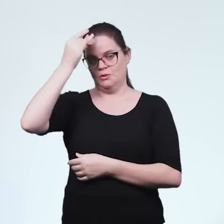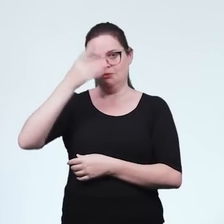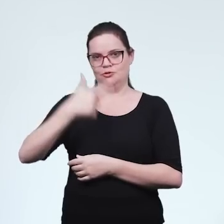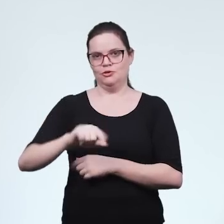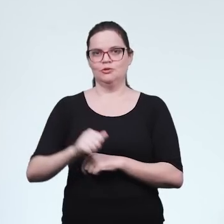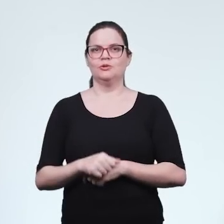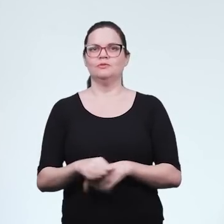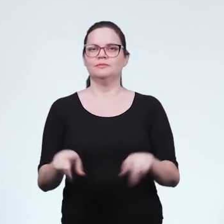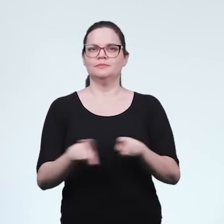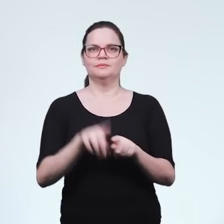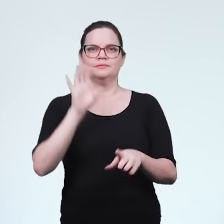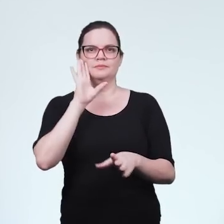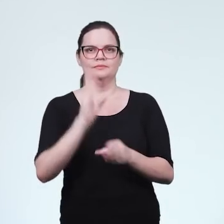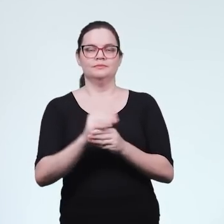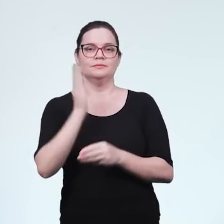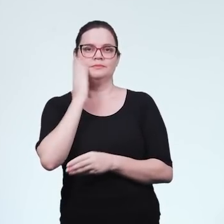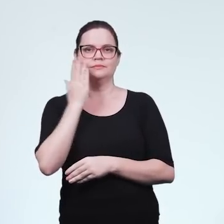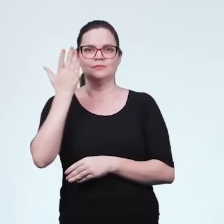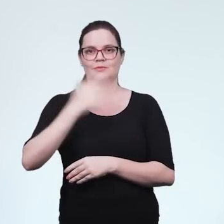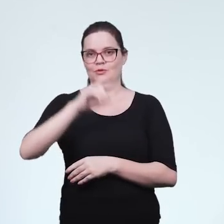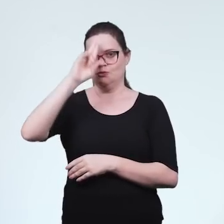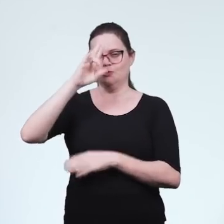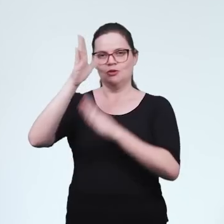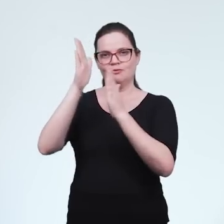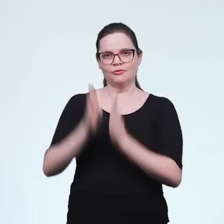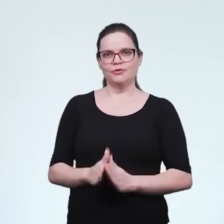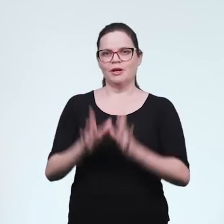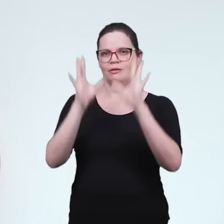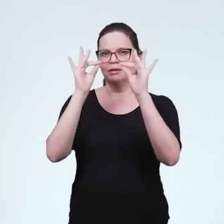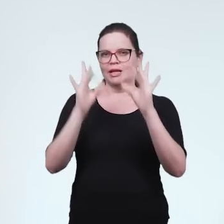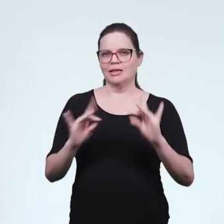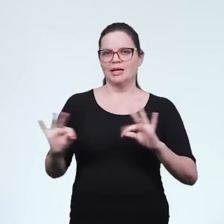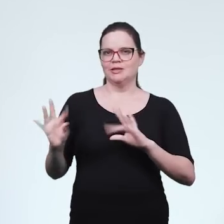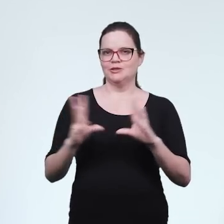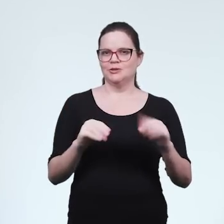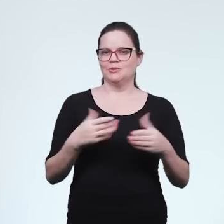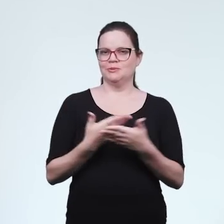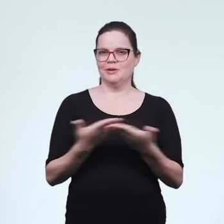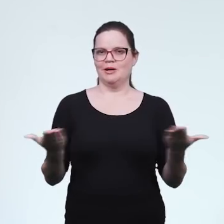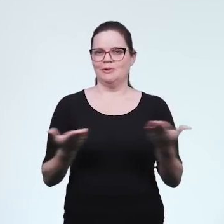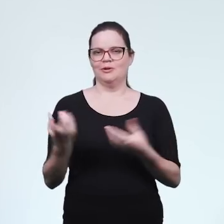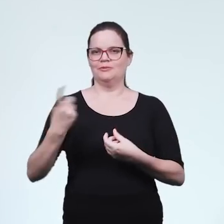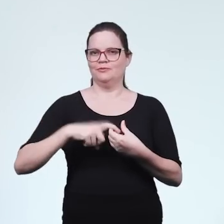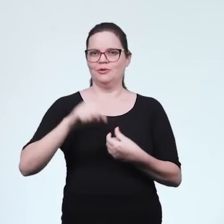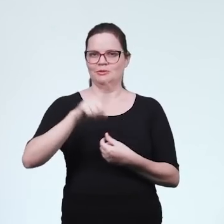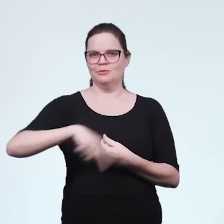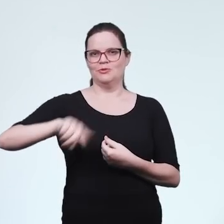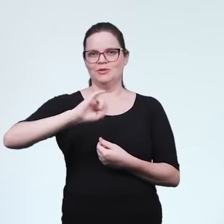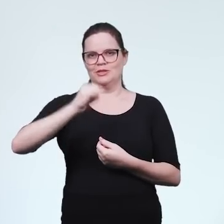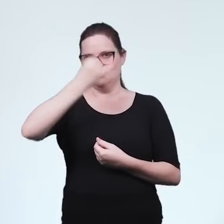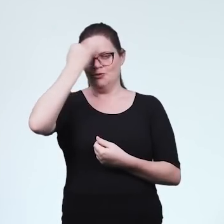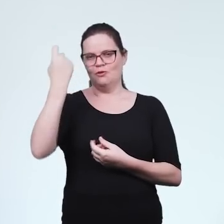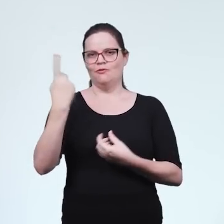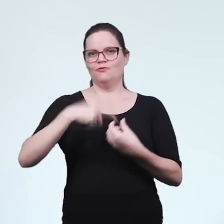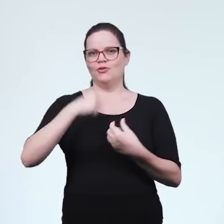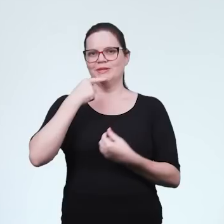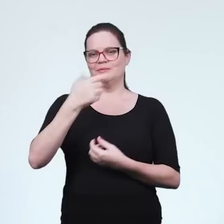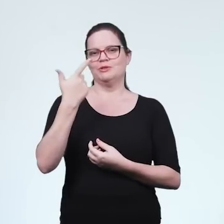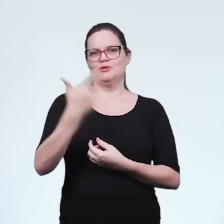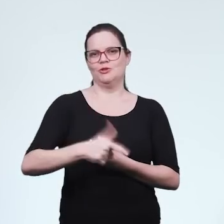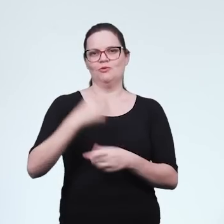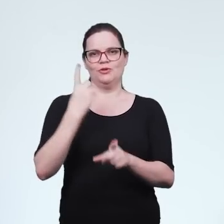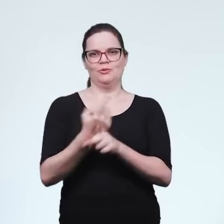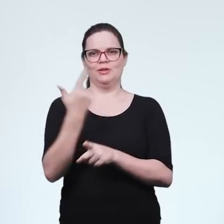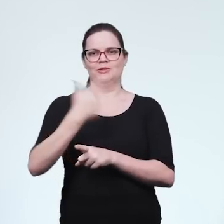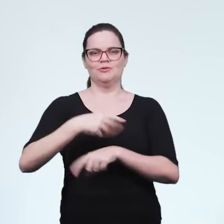Seguimos reconhecendo a fidelidade do Senhor em cada detalhe. Irmão Jorge, é com você. Voltamos semana que vem trazendo mais notícias